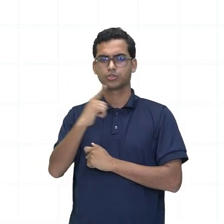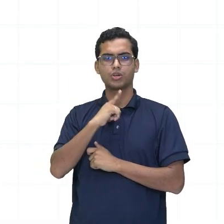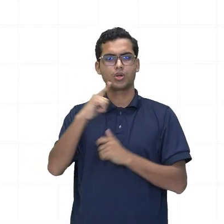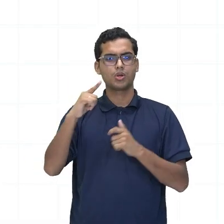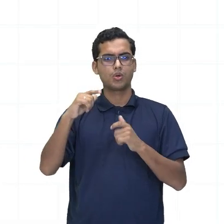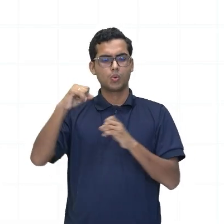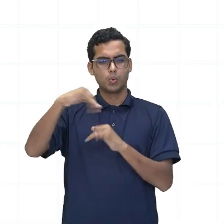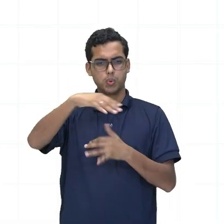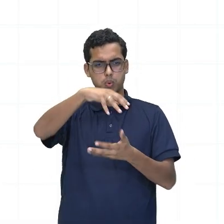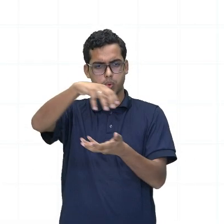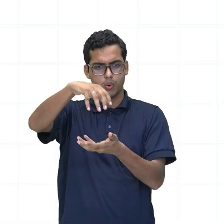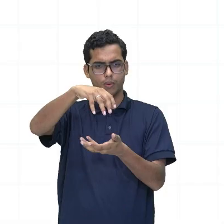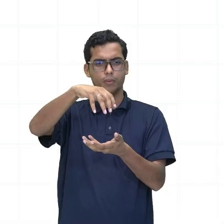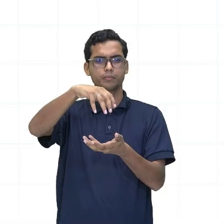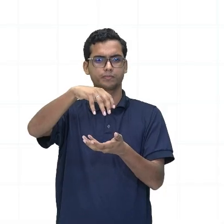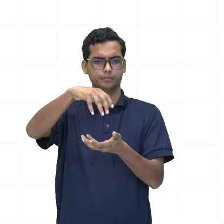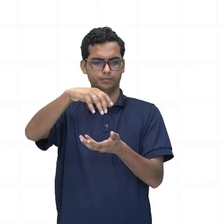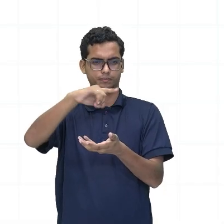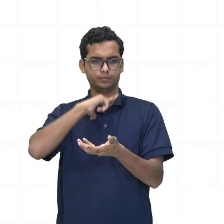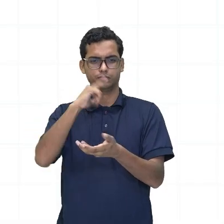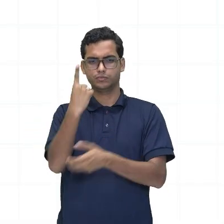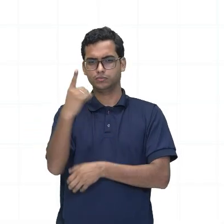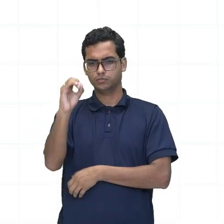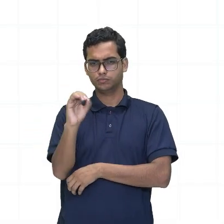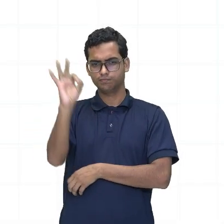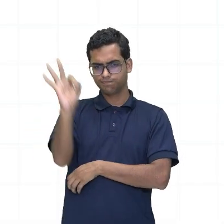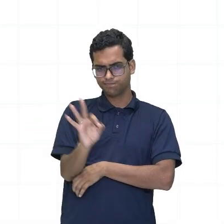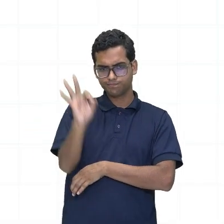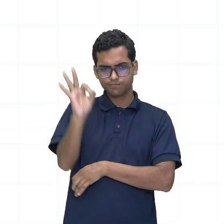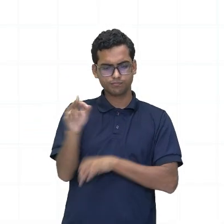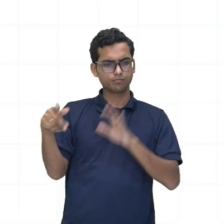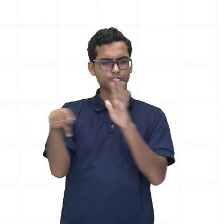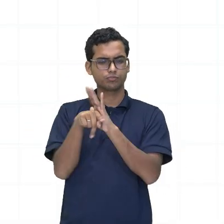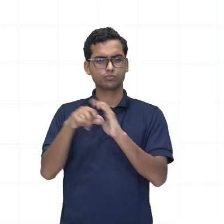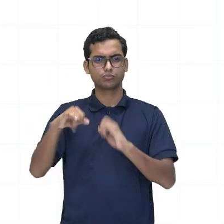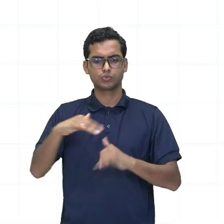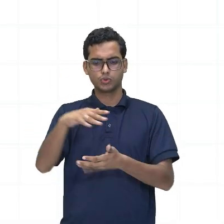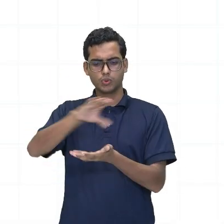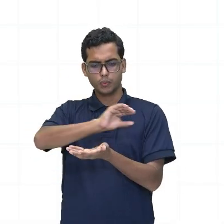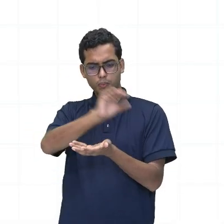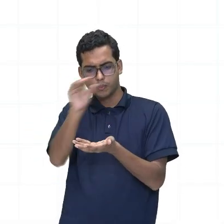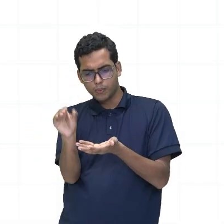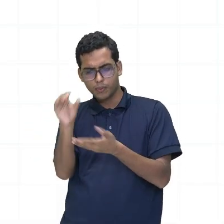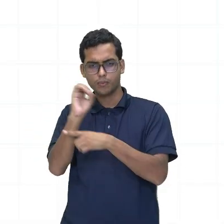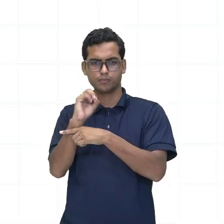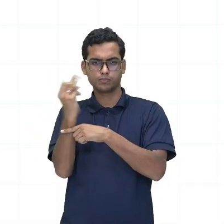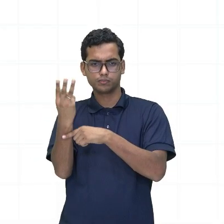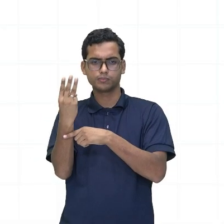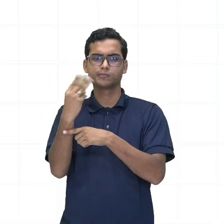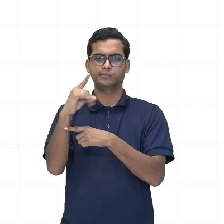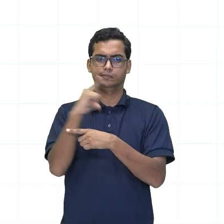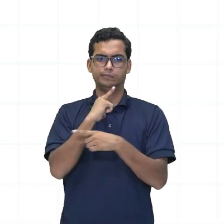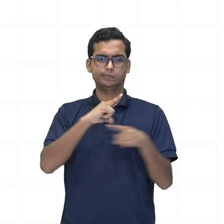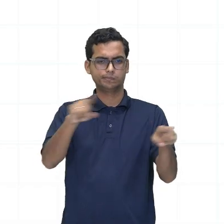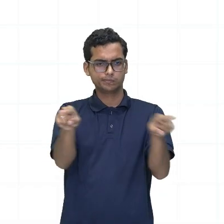da atmosfera. Cerca de 10% do ozônio